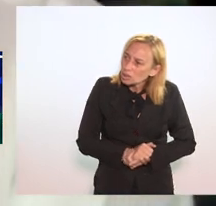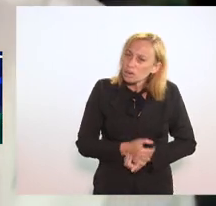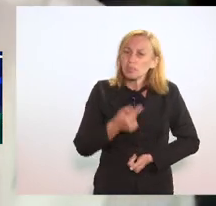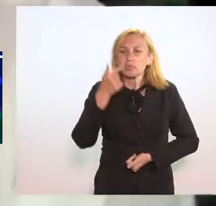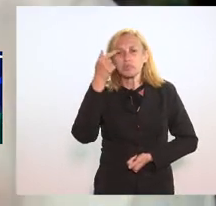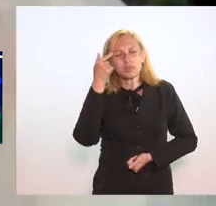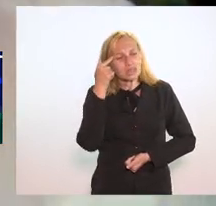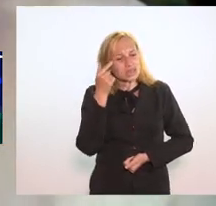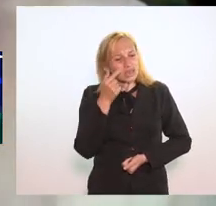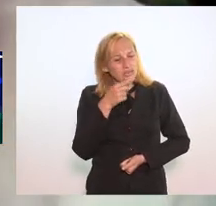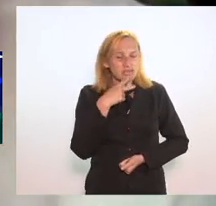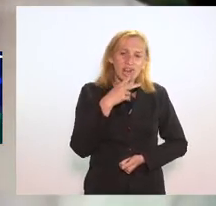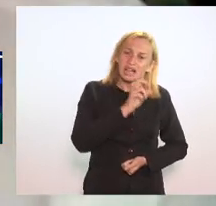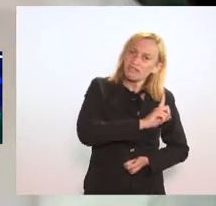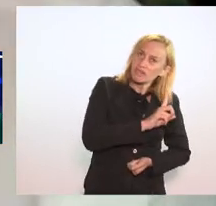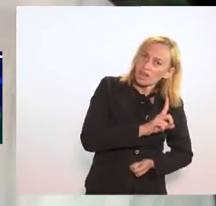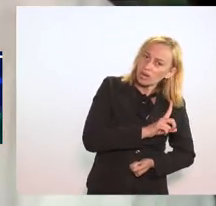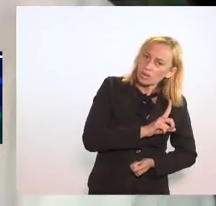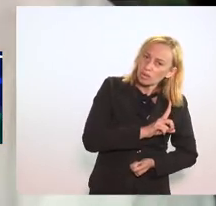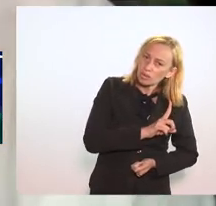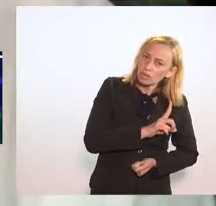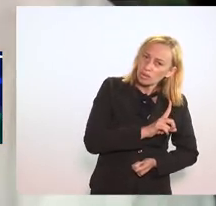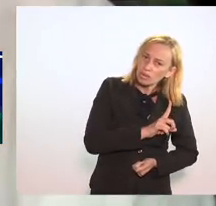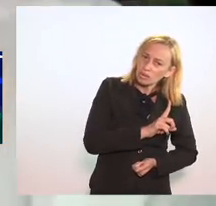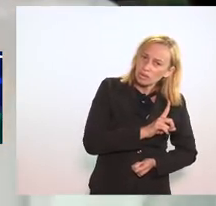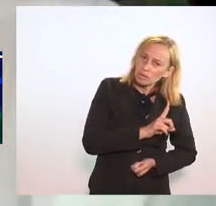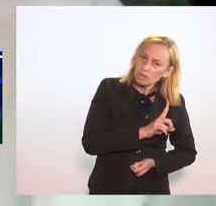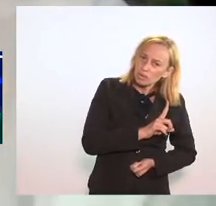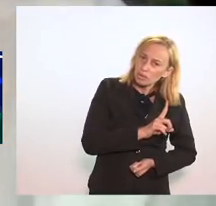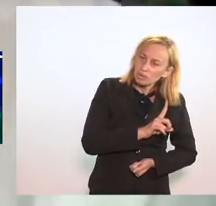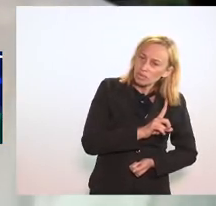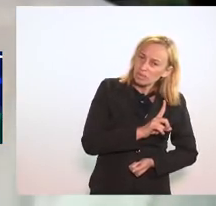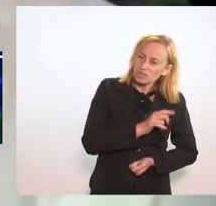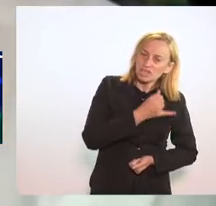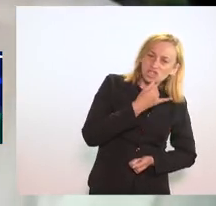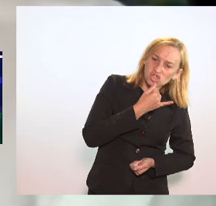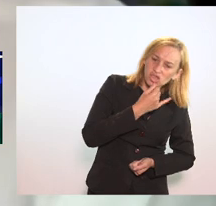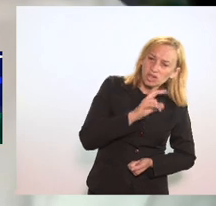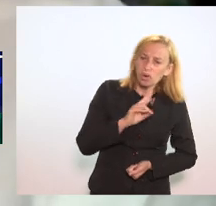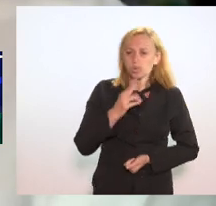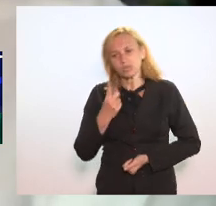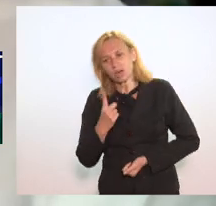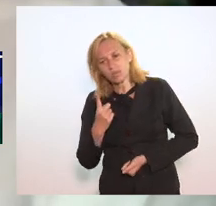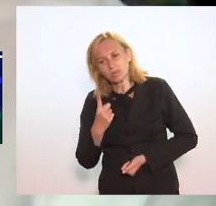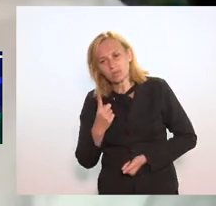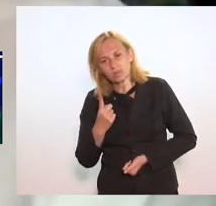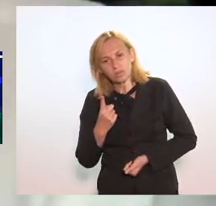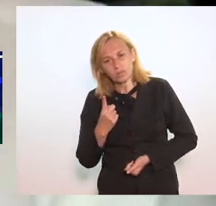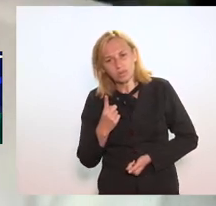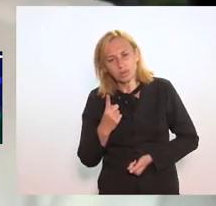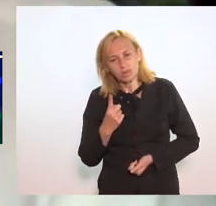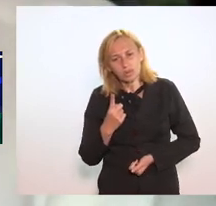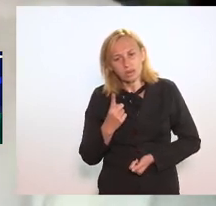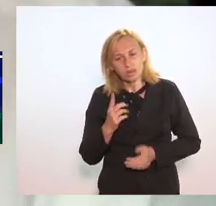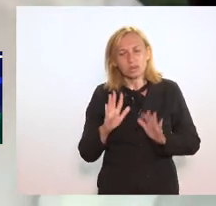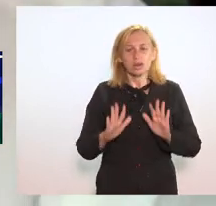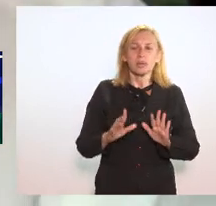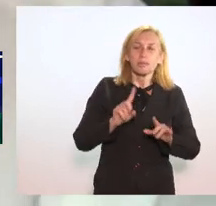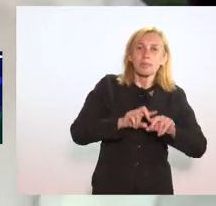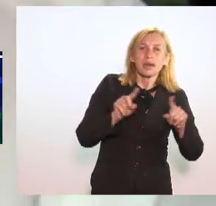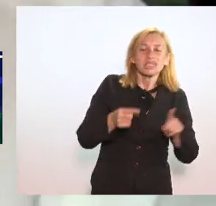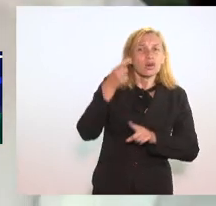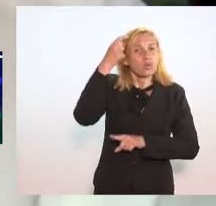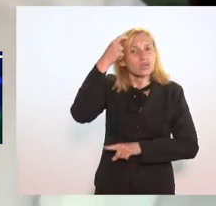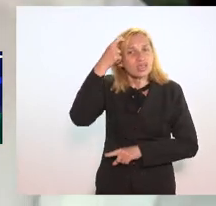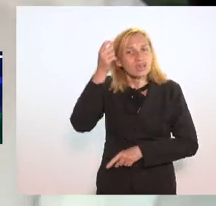assim dizer não vai agradar vai desagradar o mais importante que você agir não só pela sua consciência